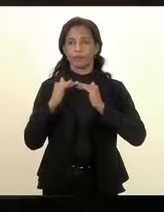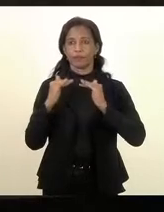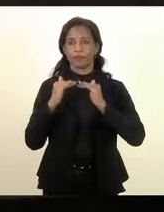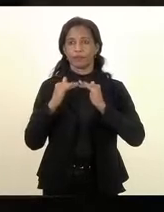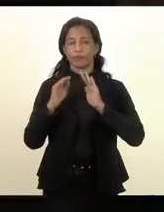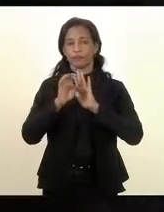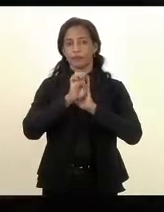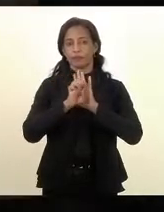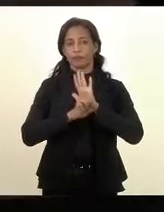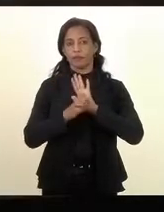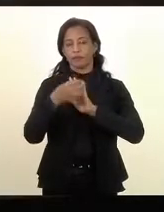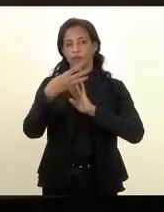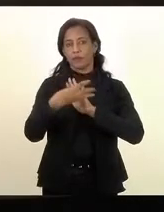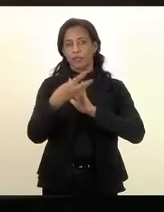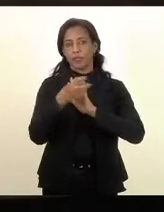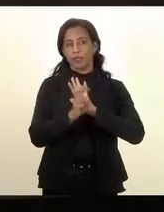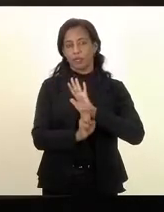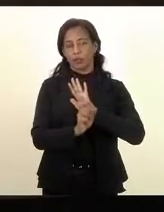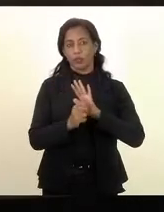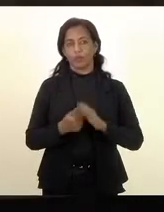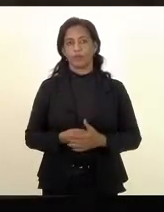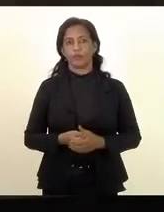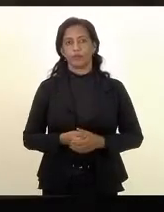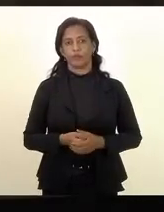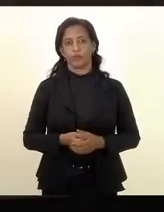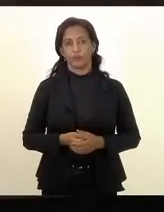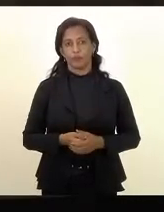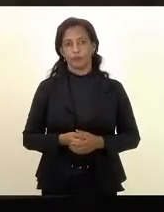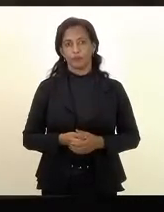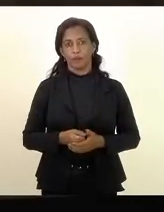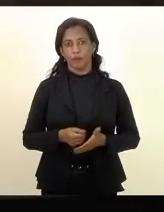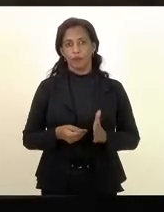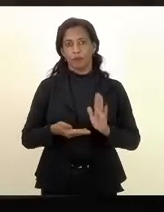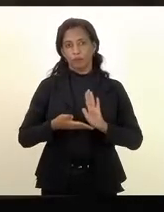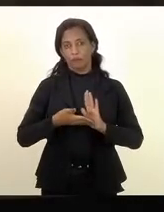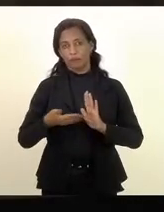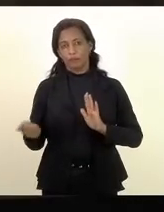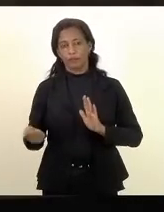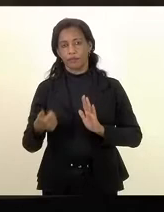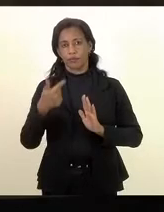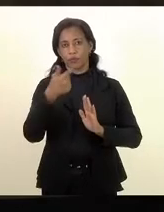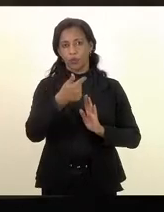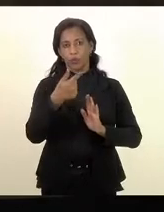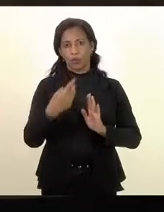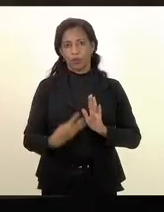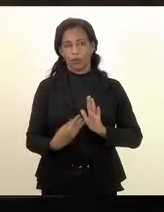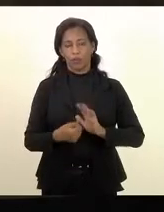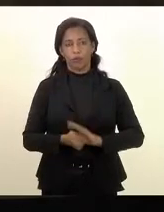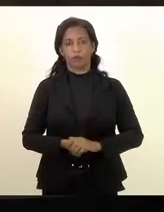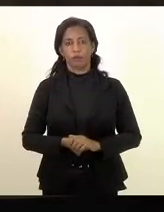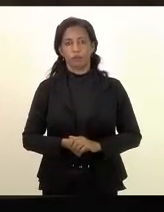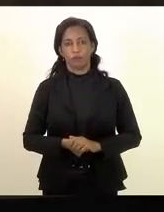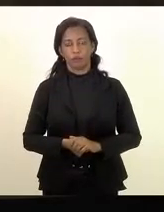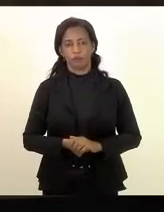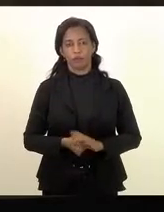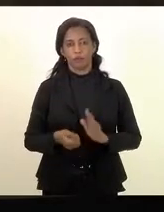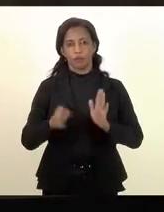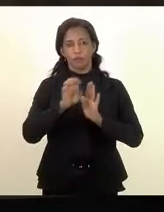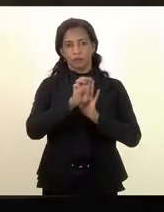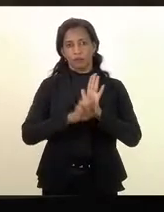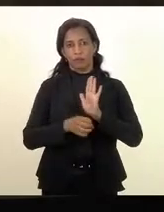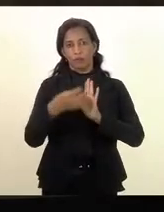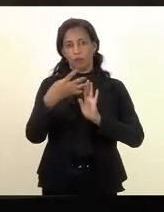com subemendas emendas 3 e 5 pela prejudicabilidade das emendas 2 e 4 pela emenda 4 da